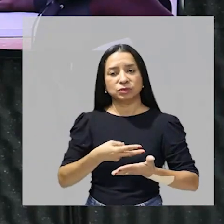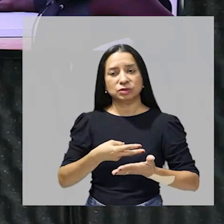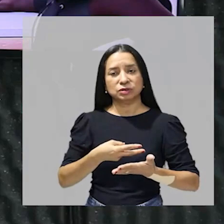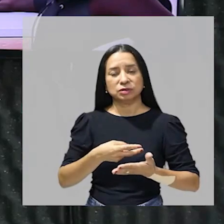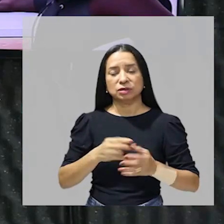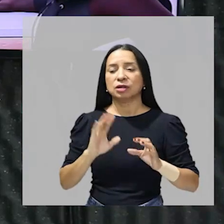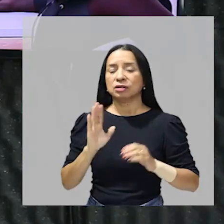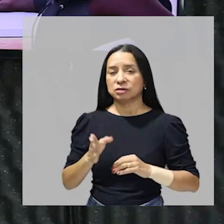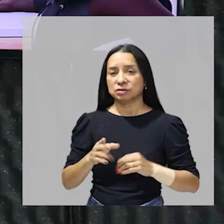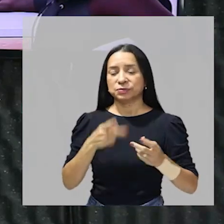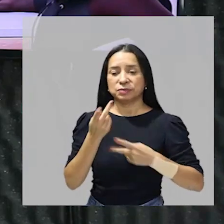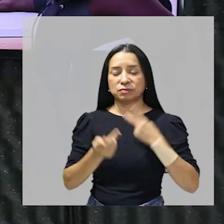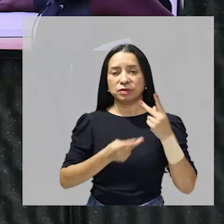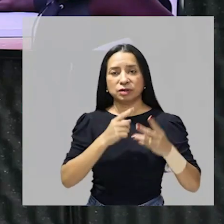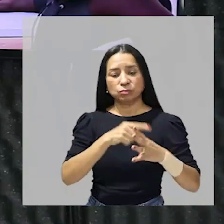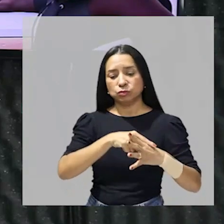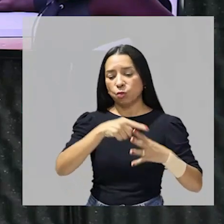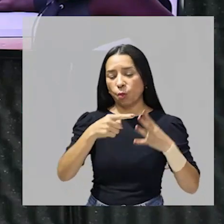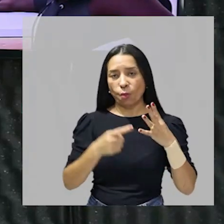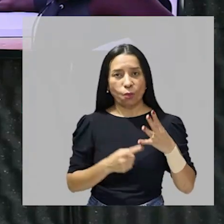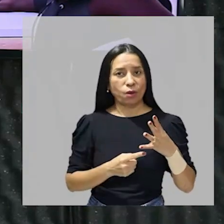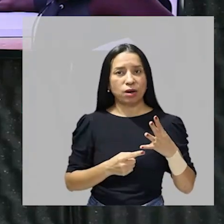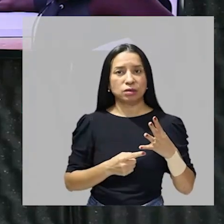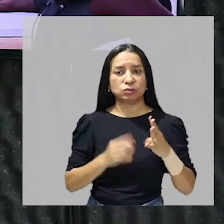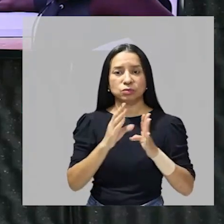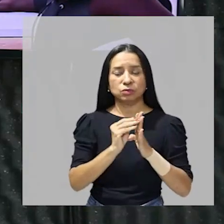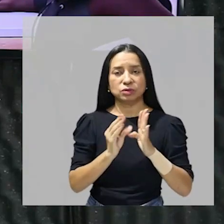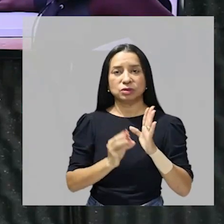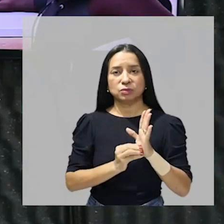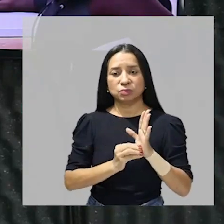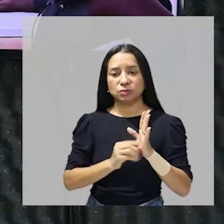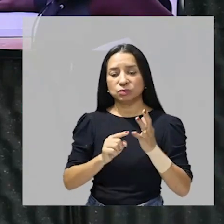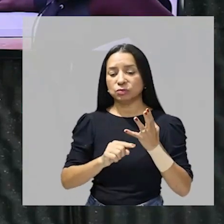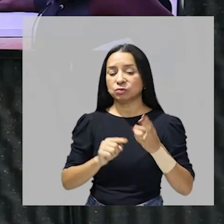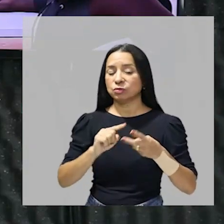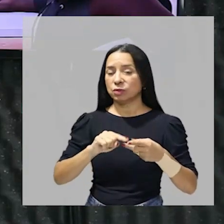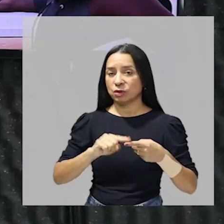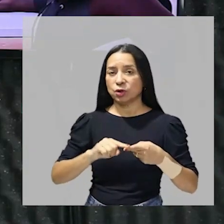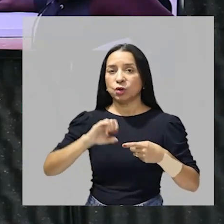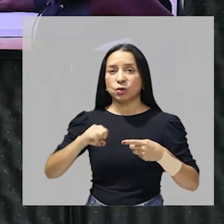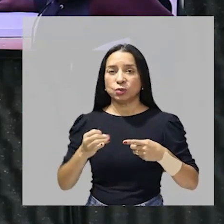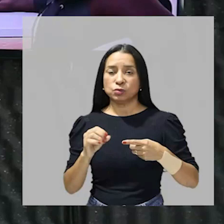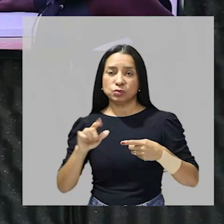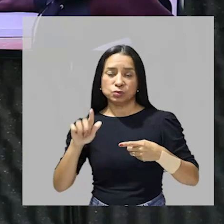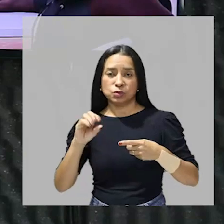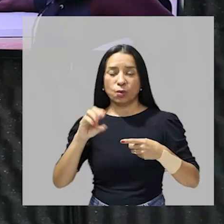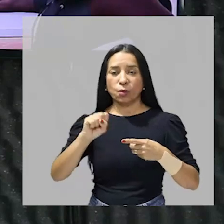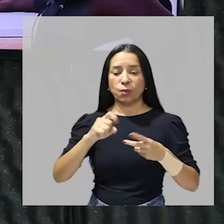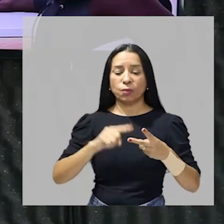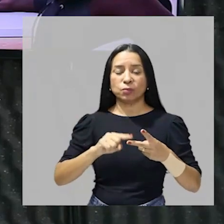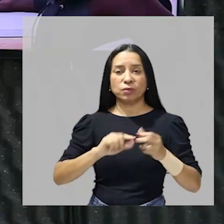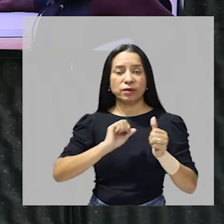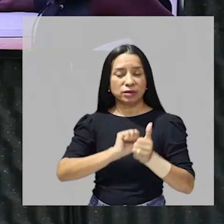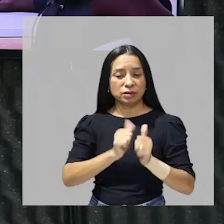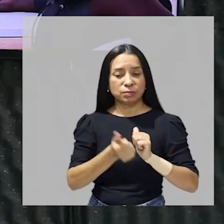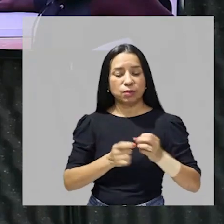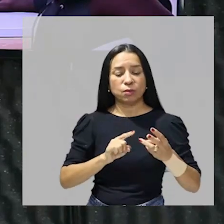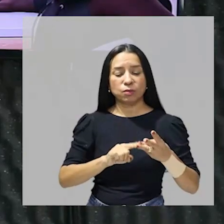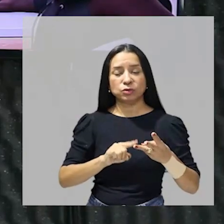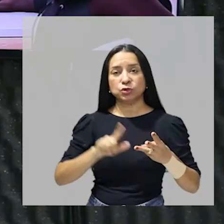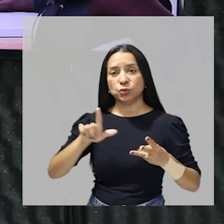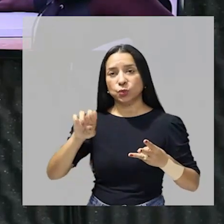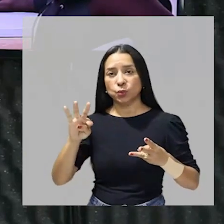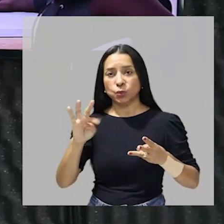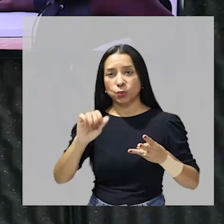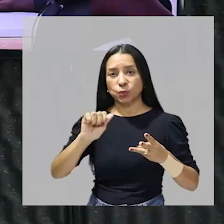Já falamos sobre os jogos, já falamos sobre os esportes, lutas, a aula passada nós falamos sobre danças